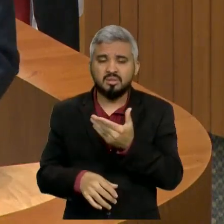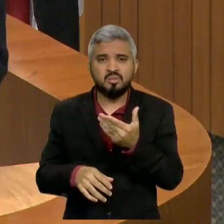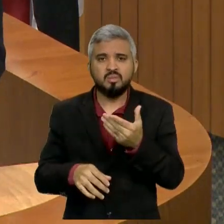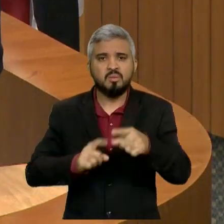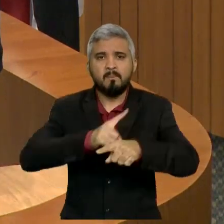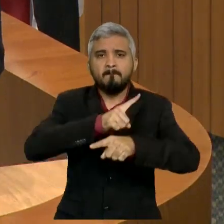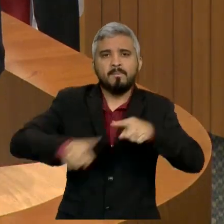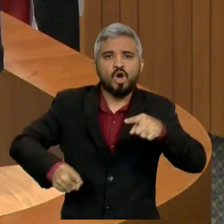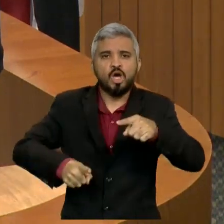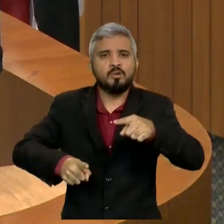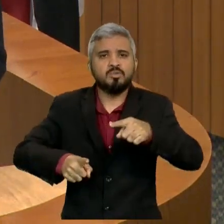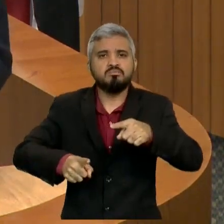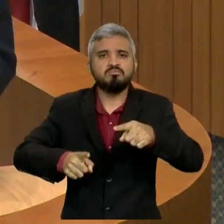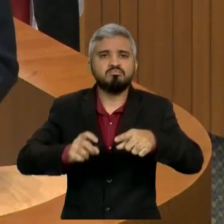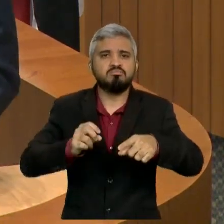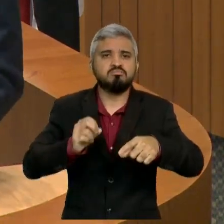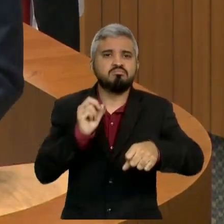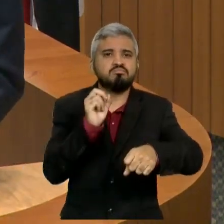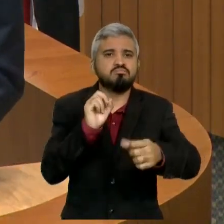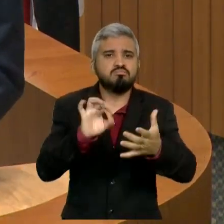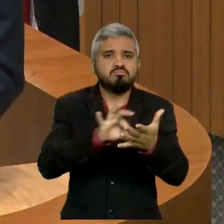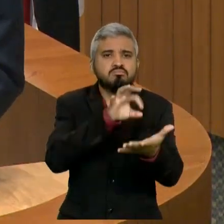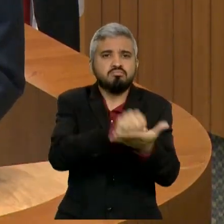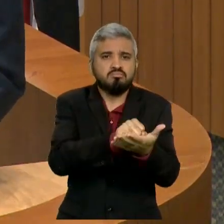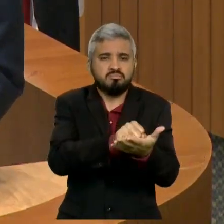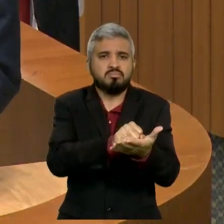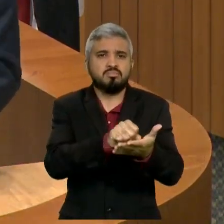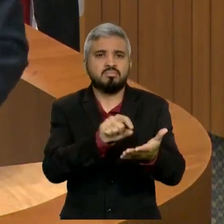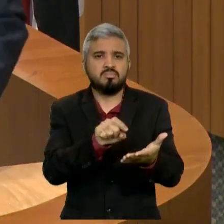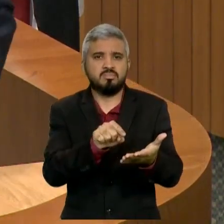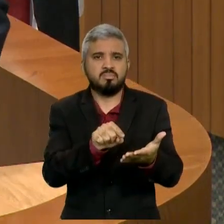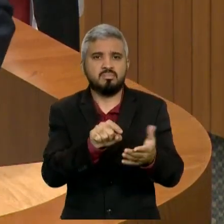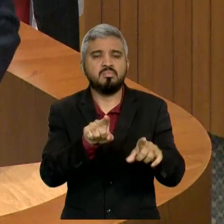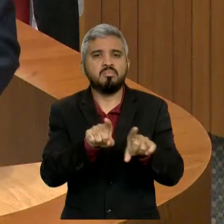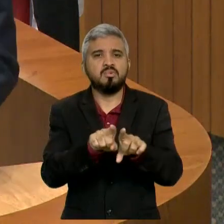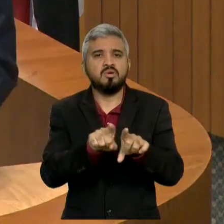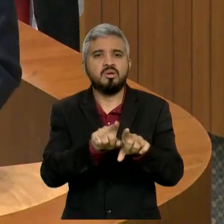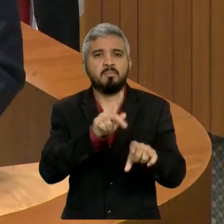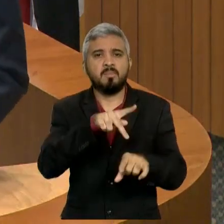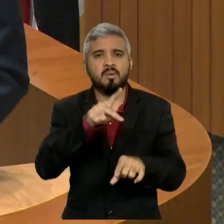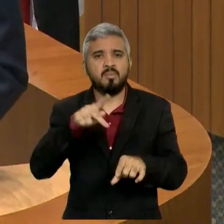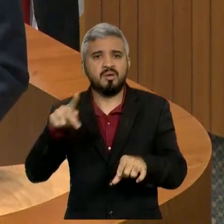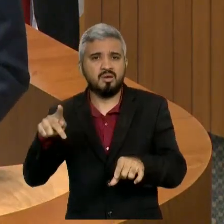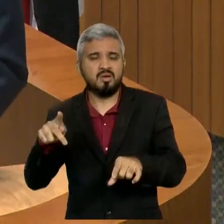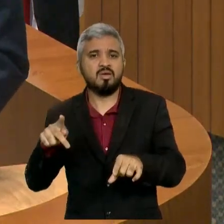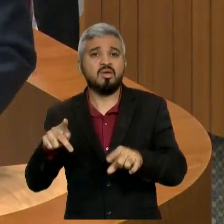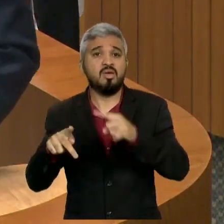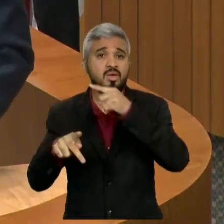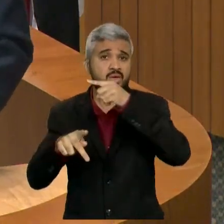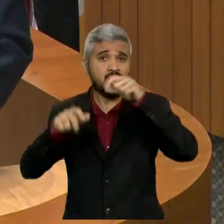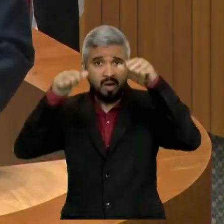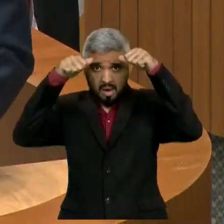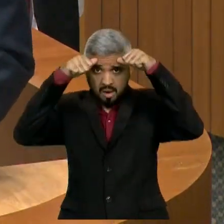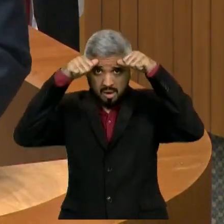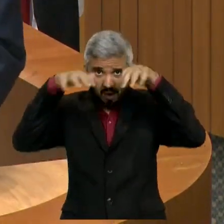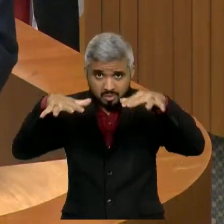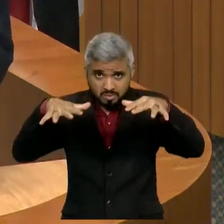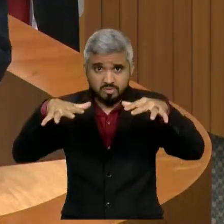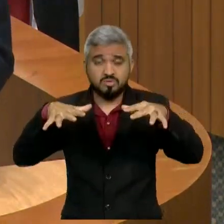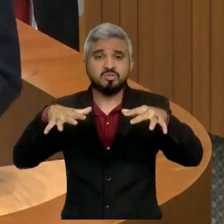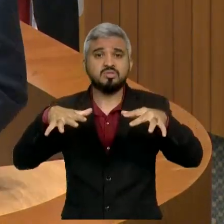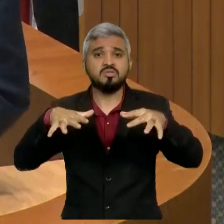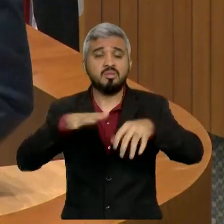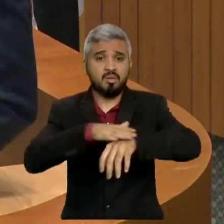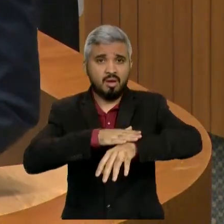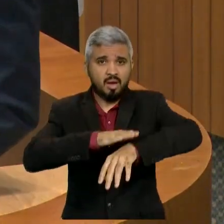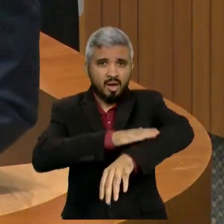para a universidade pelas políticas de cotas, mesmo sendo autista, autodeclarado